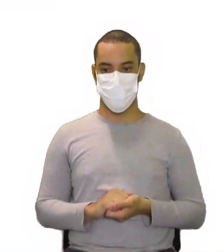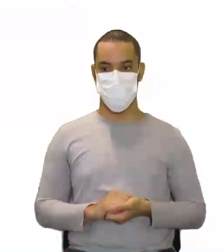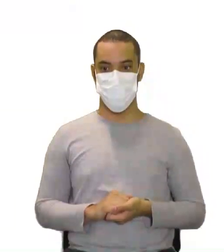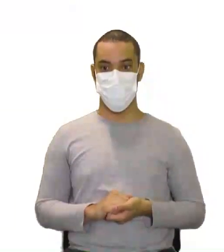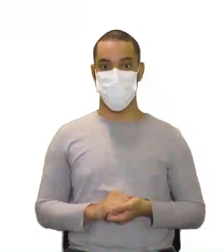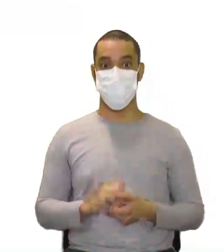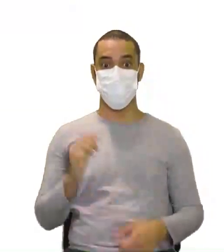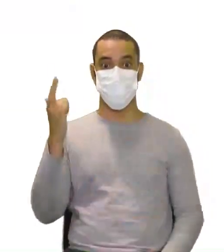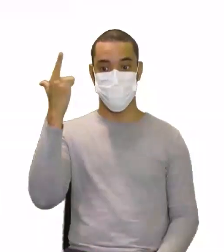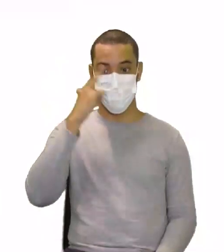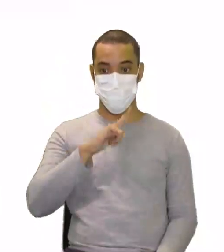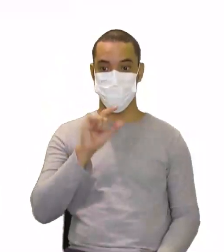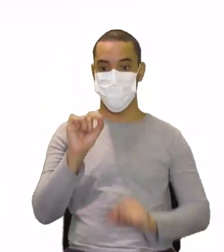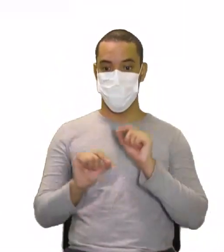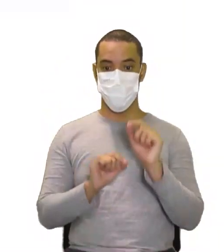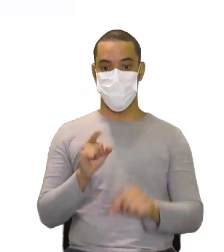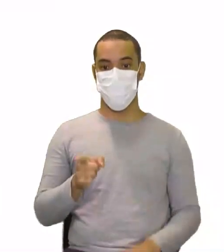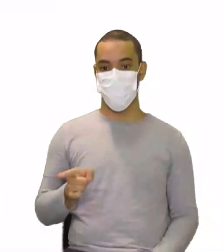Chegando a